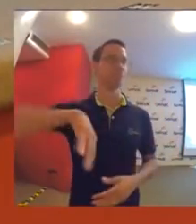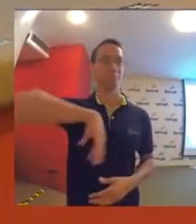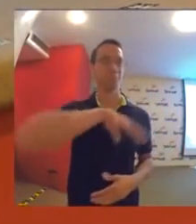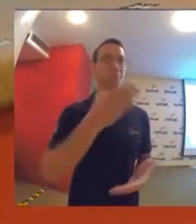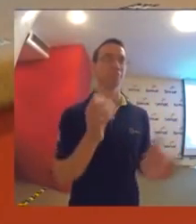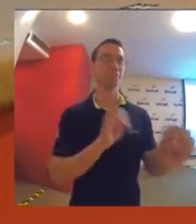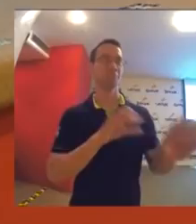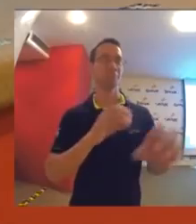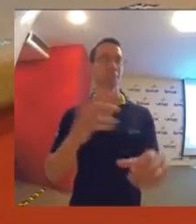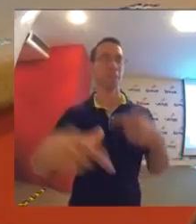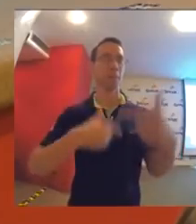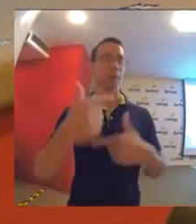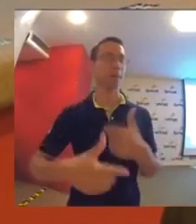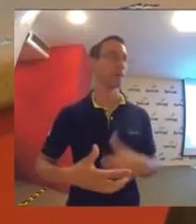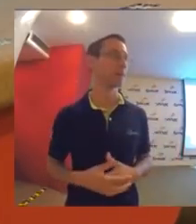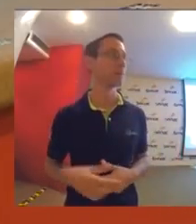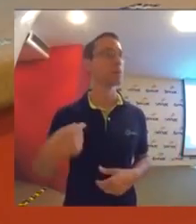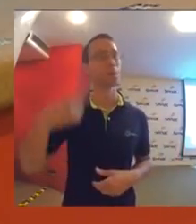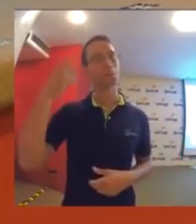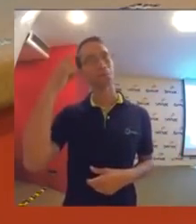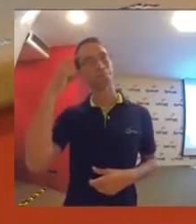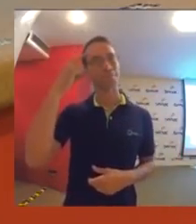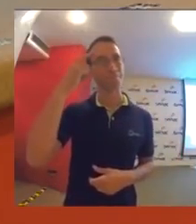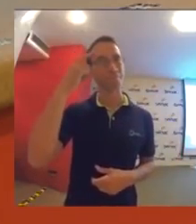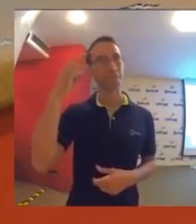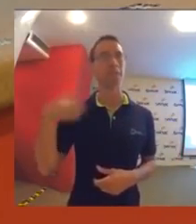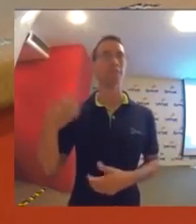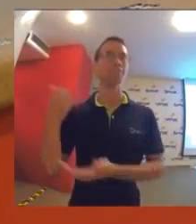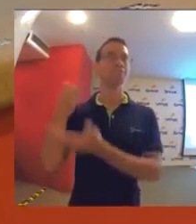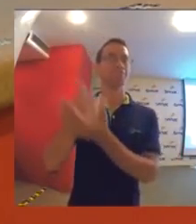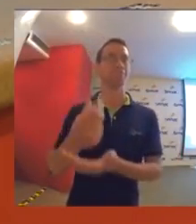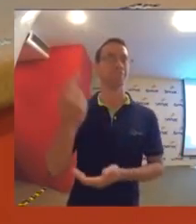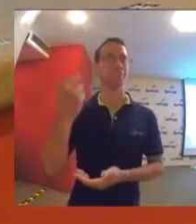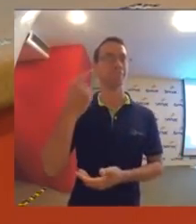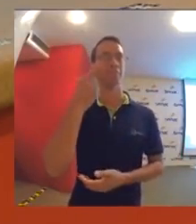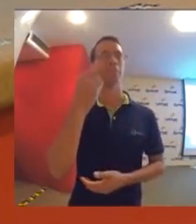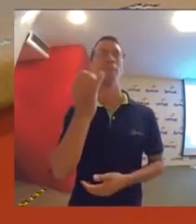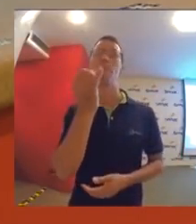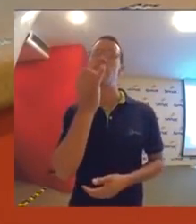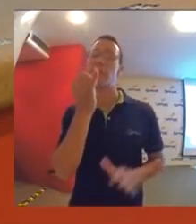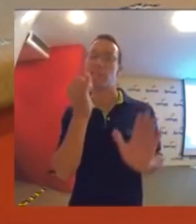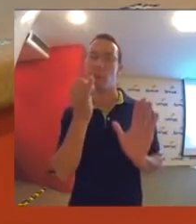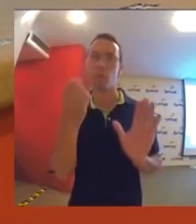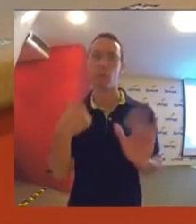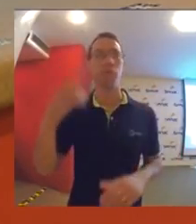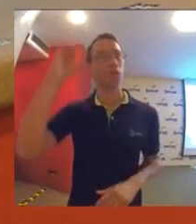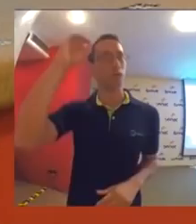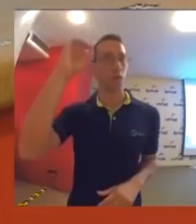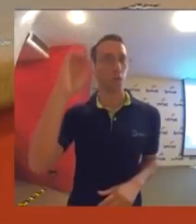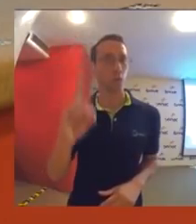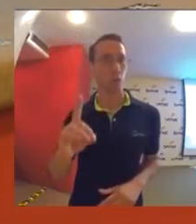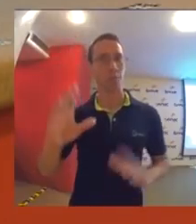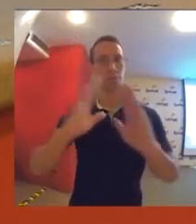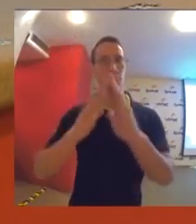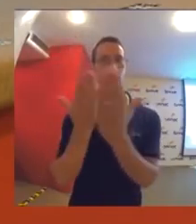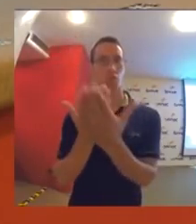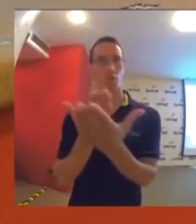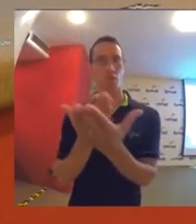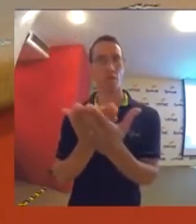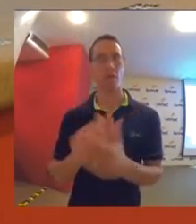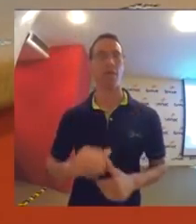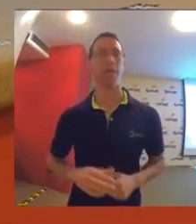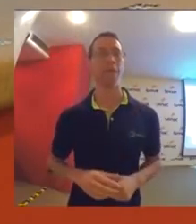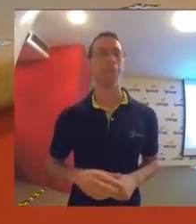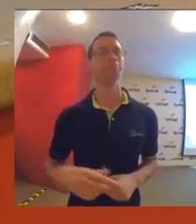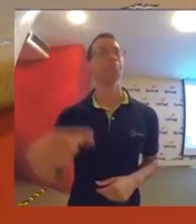estava pensando aqui, uma questão que eu já trago há um tempo, vou fazer uma suposição. Vamos supor que eu seja diretor de uma escola